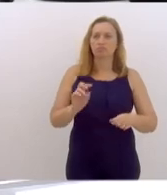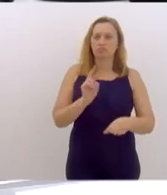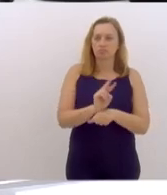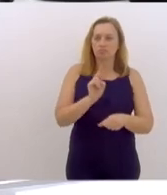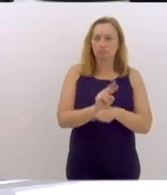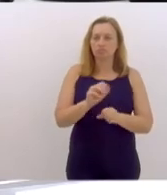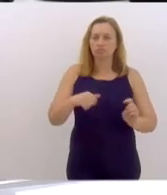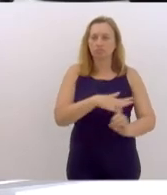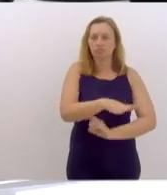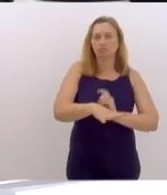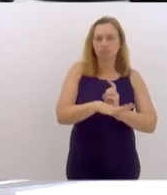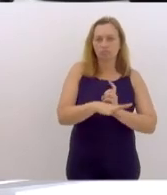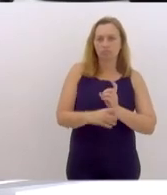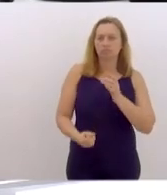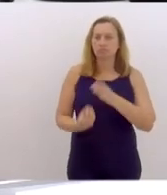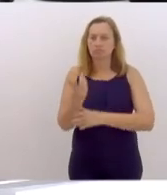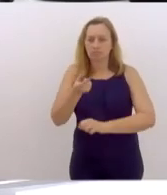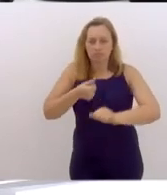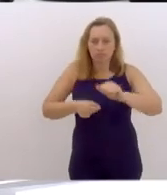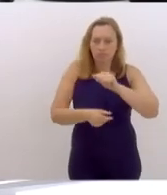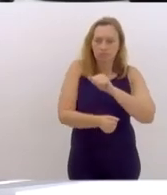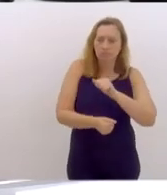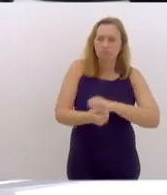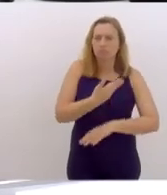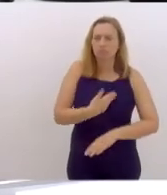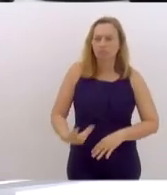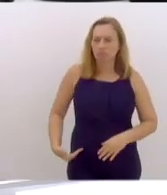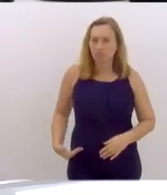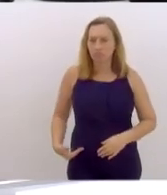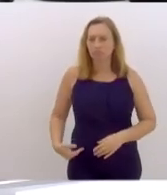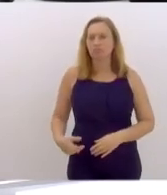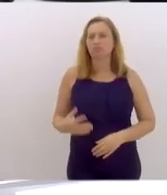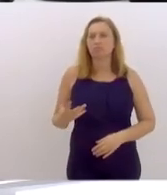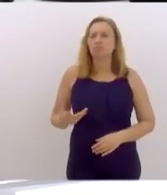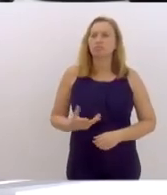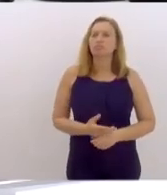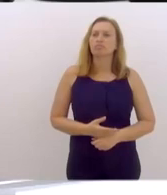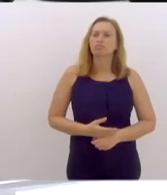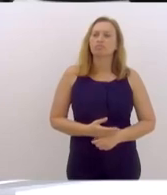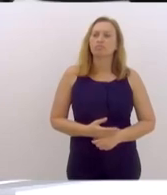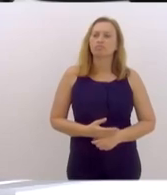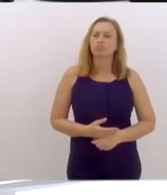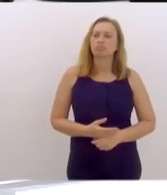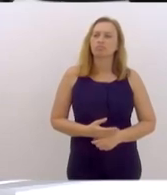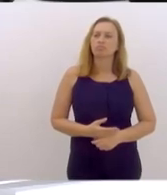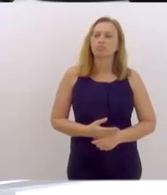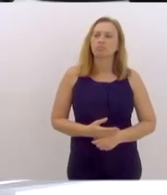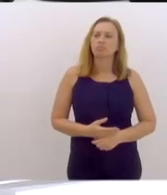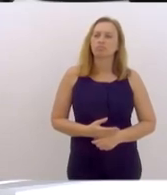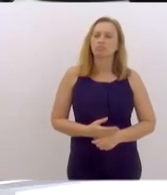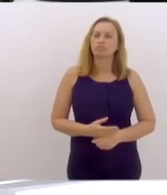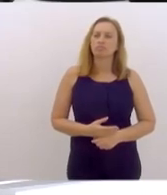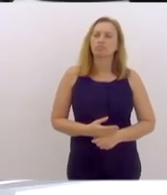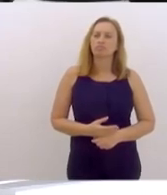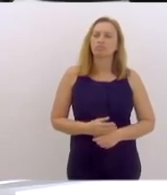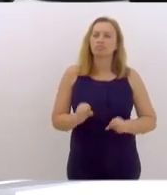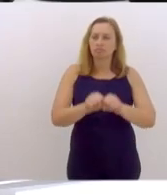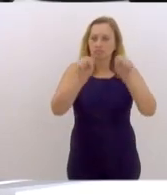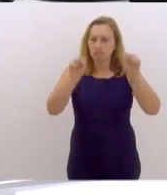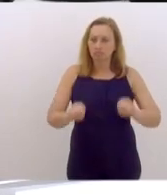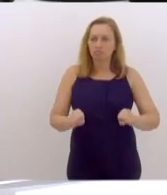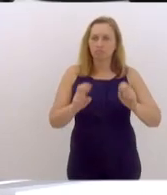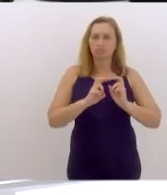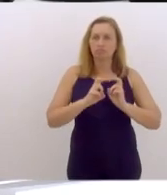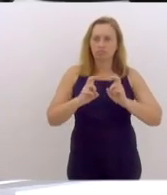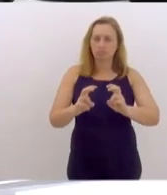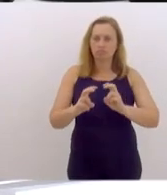acredito que a realização de investimentos públicos na requalificação e na modernização do sistema de